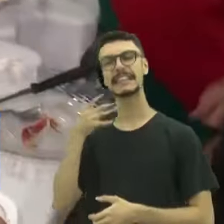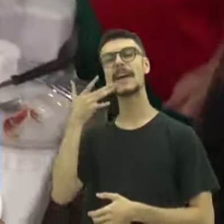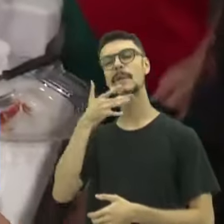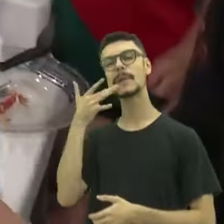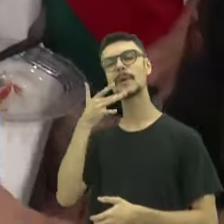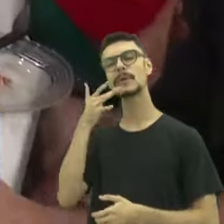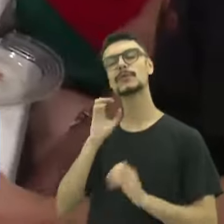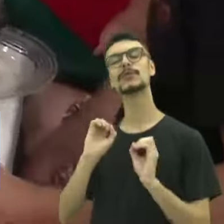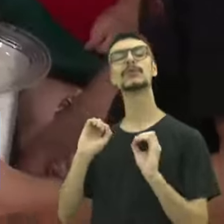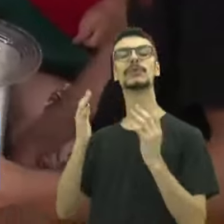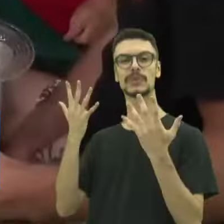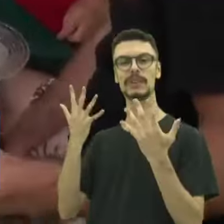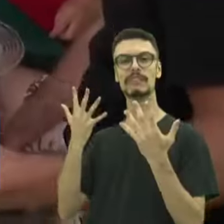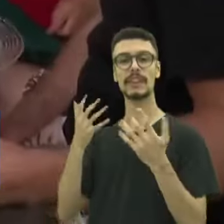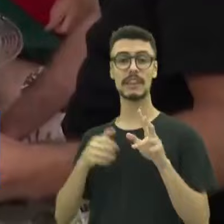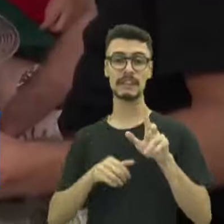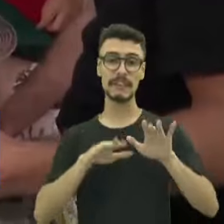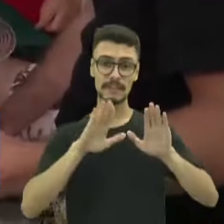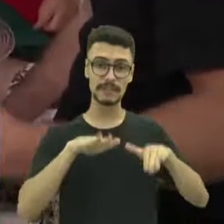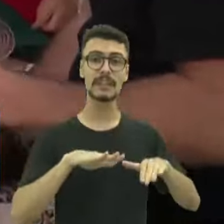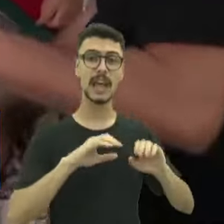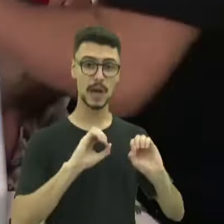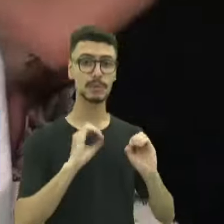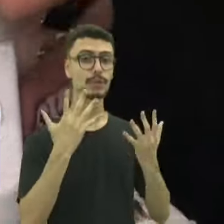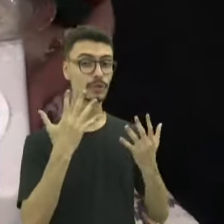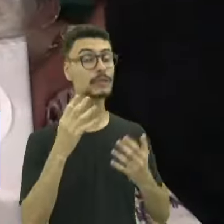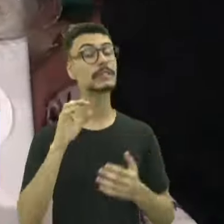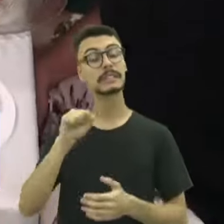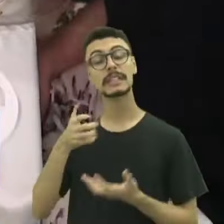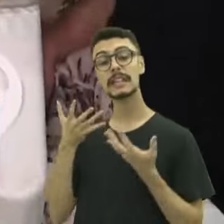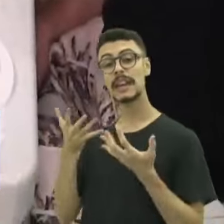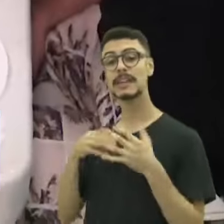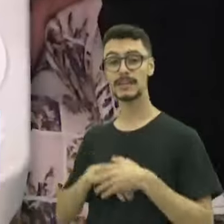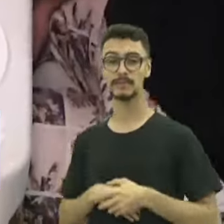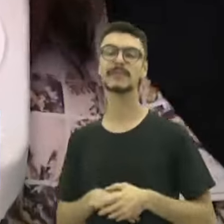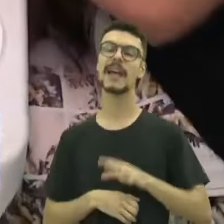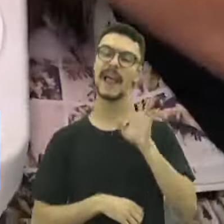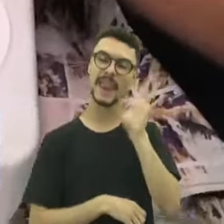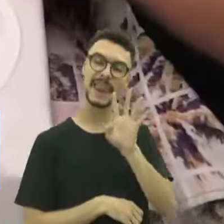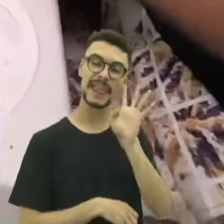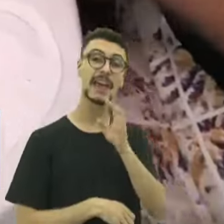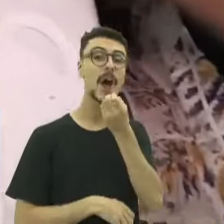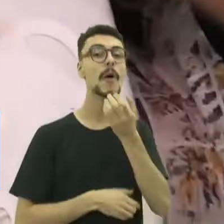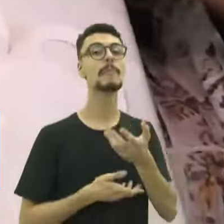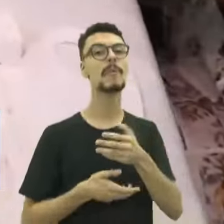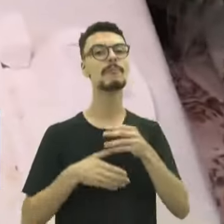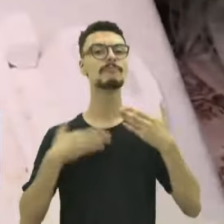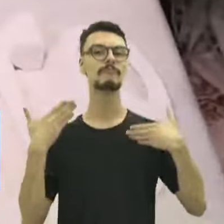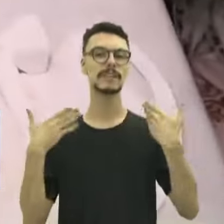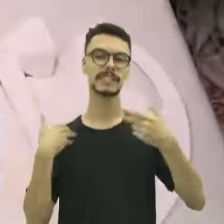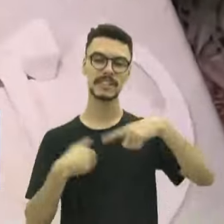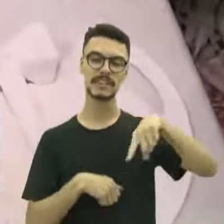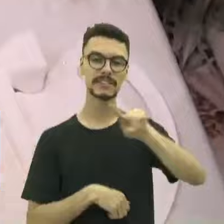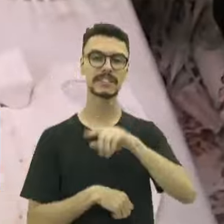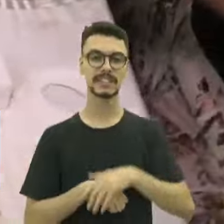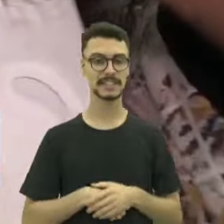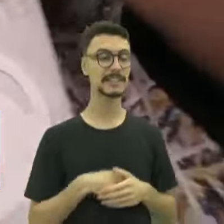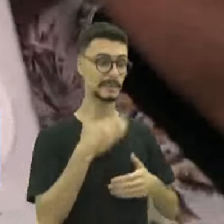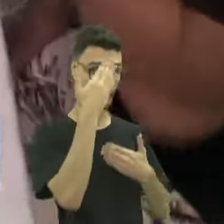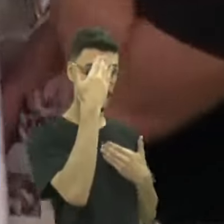gostoso o evento. Vamos ficar pro show? Vamos ficar, pretendemos. Legal. Bacana, show de bola. Bom passeio pra você. Obrigada,